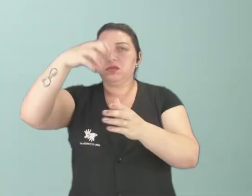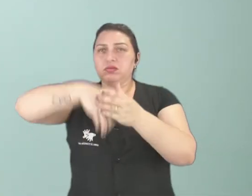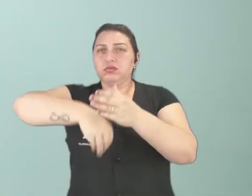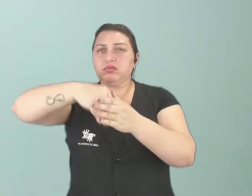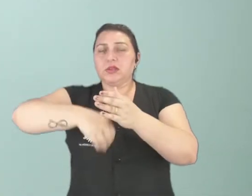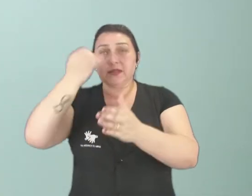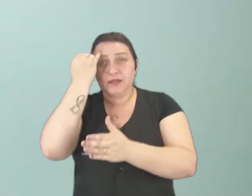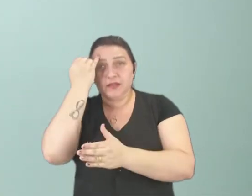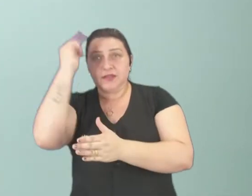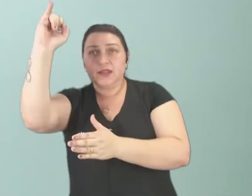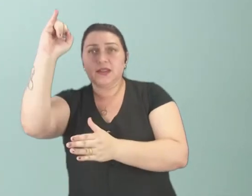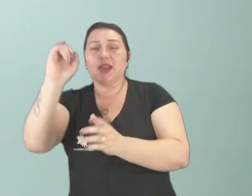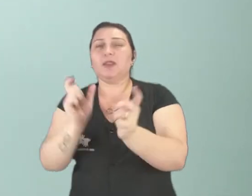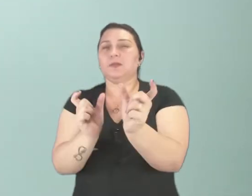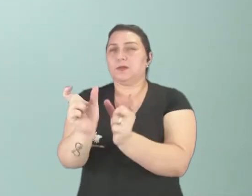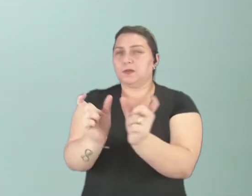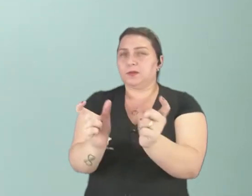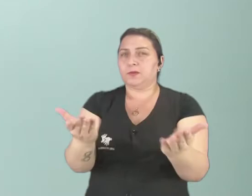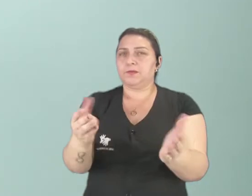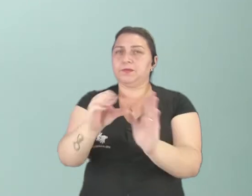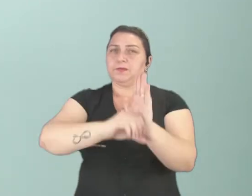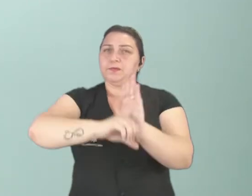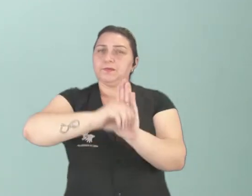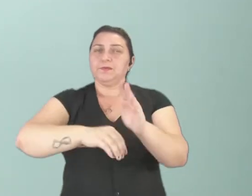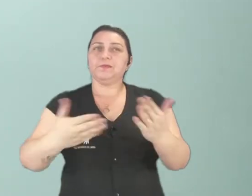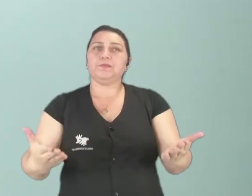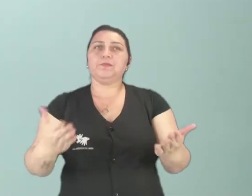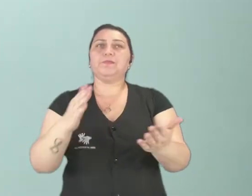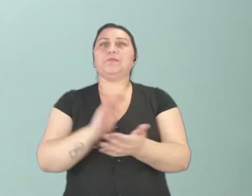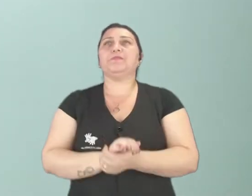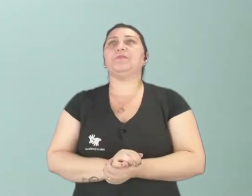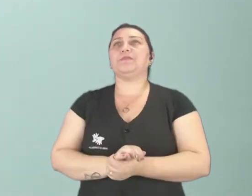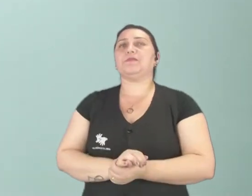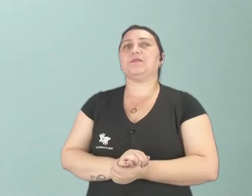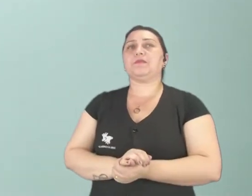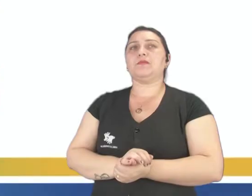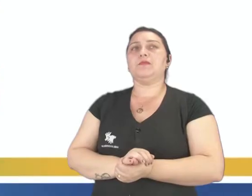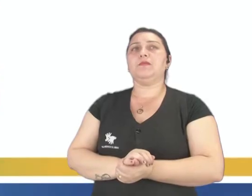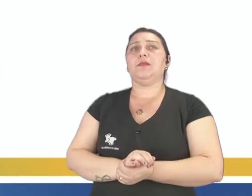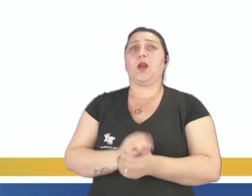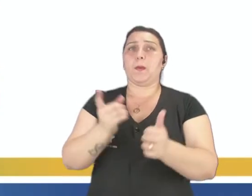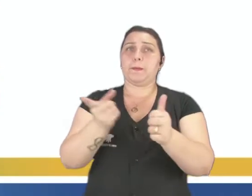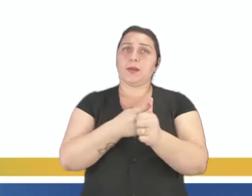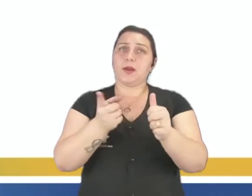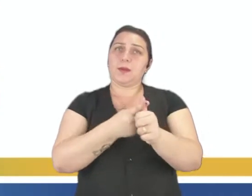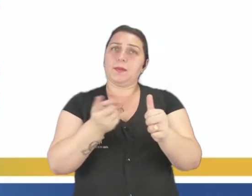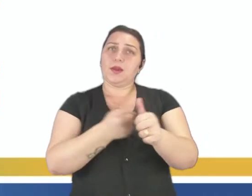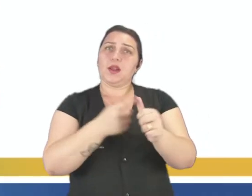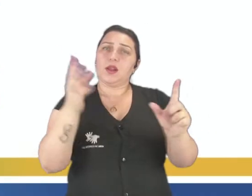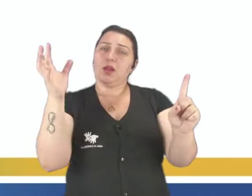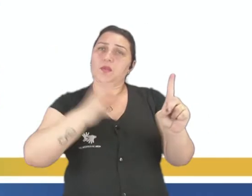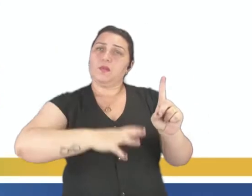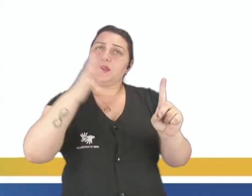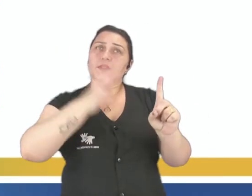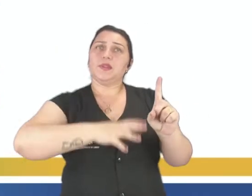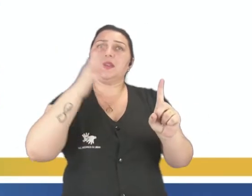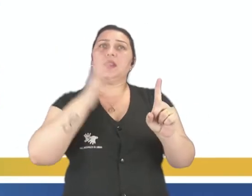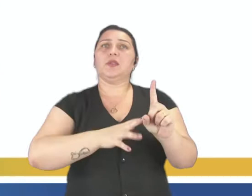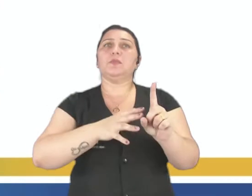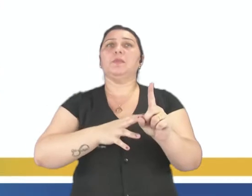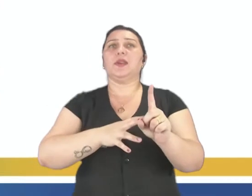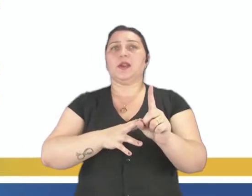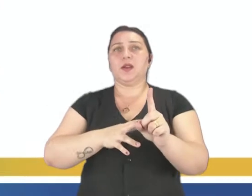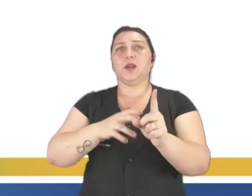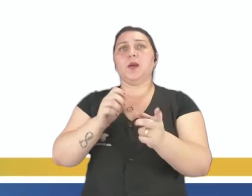nas suas ideias, nos seus conceitos. Tem uma divergência entre eles. O primeiro, né, conceptismo, é influenciado